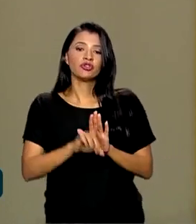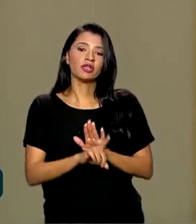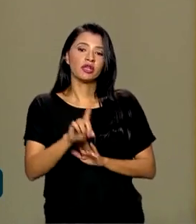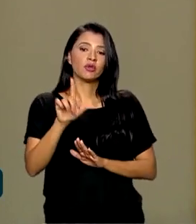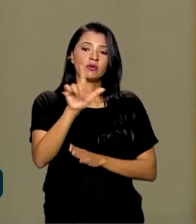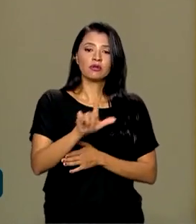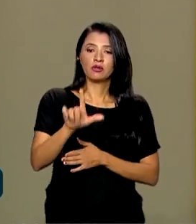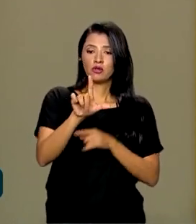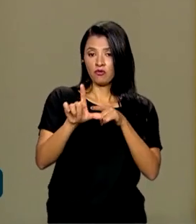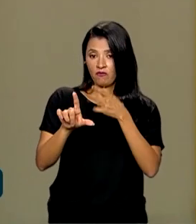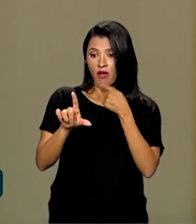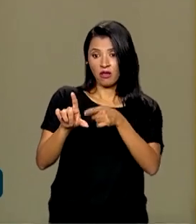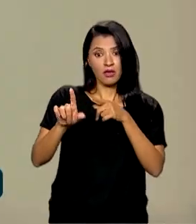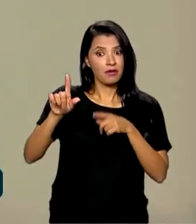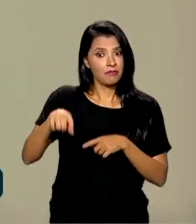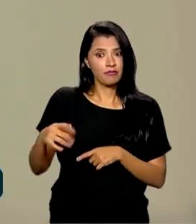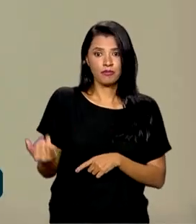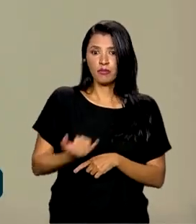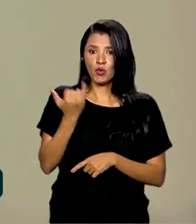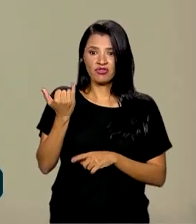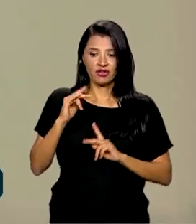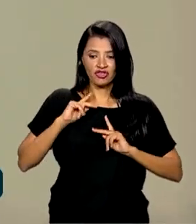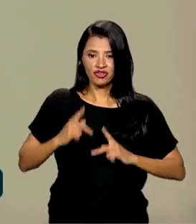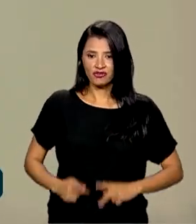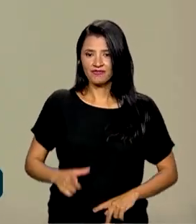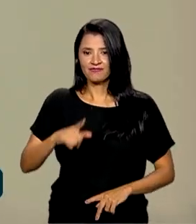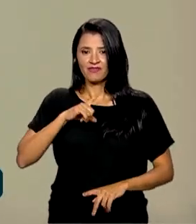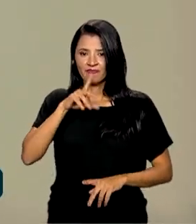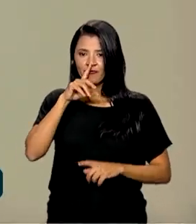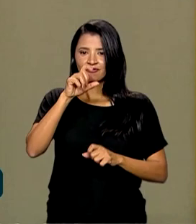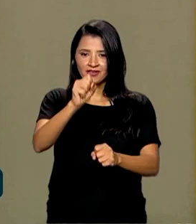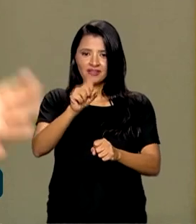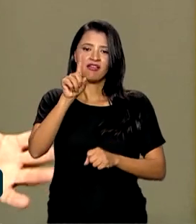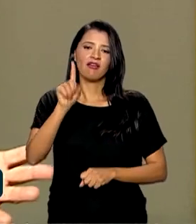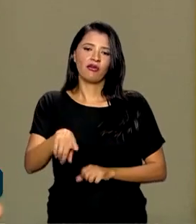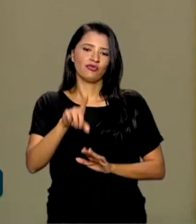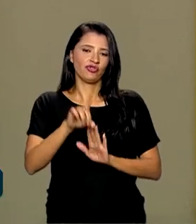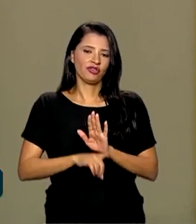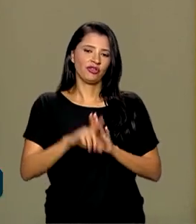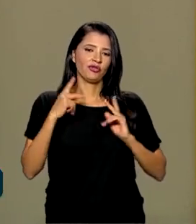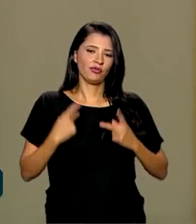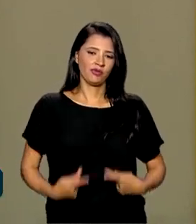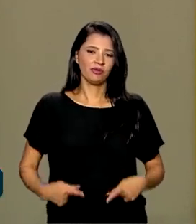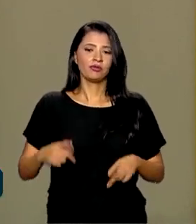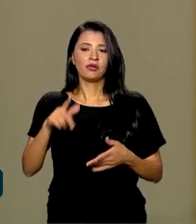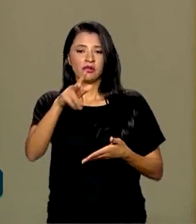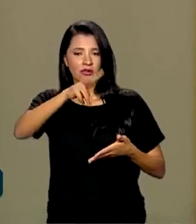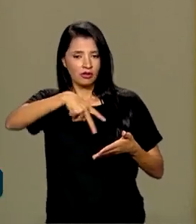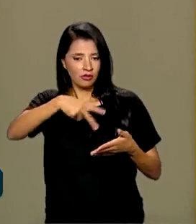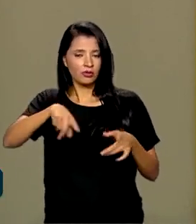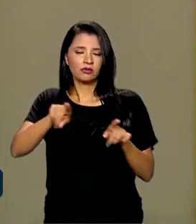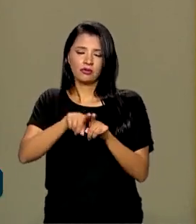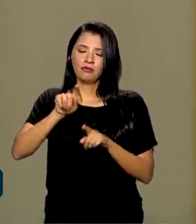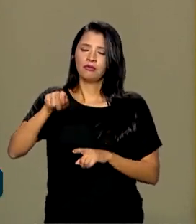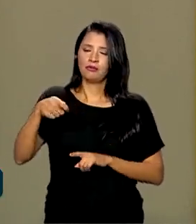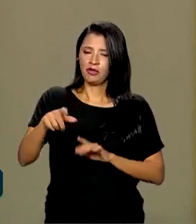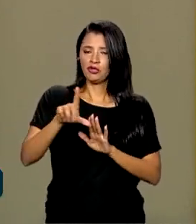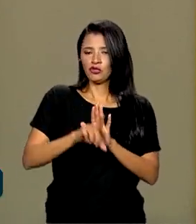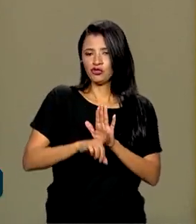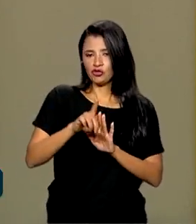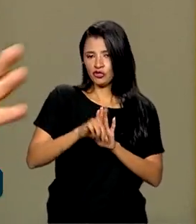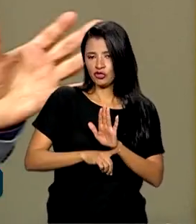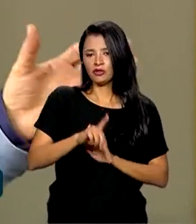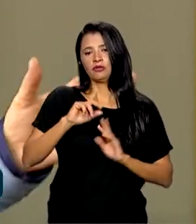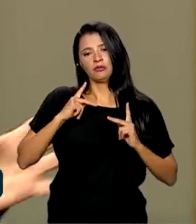fator indispensável de humanização, por isso que é um direito humano. E a leitura também é esse direito humano. E existe, Roberto,